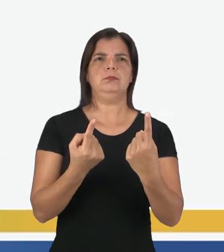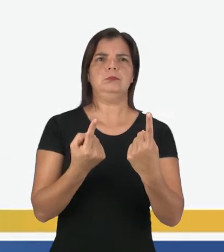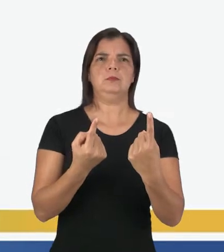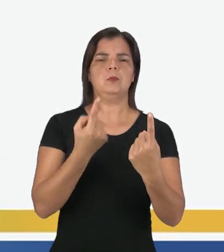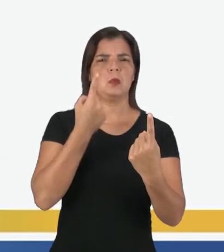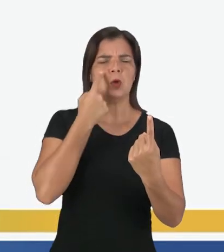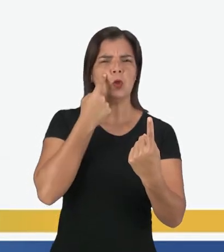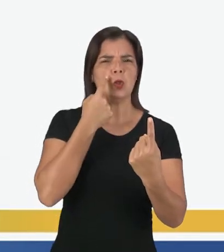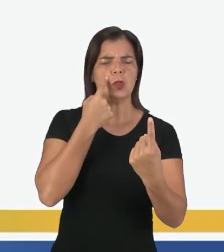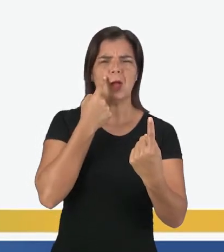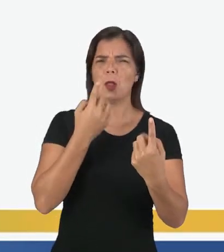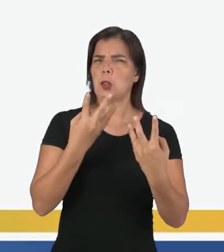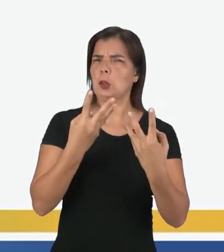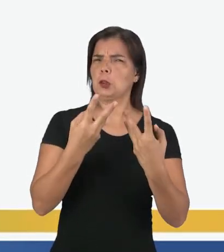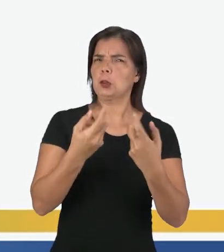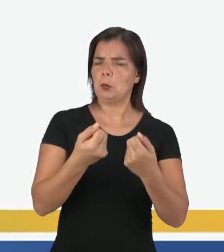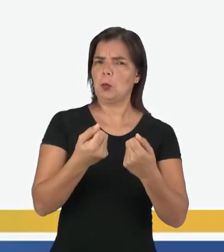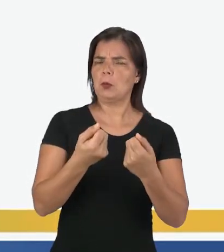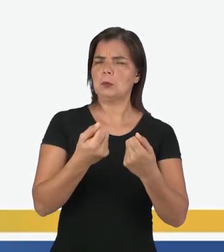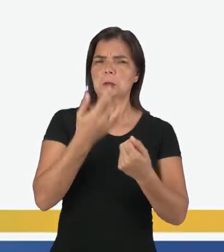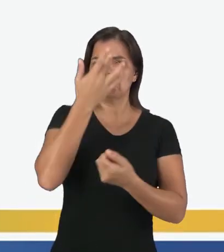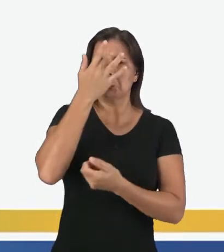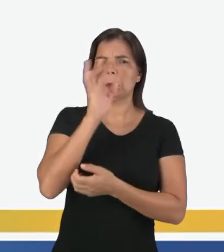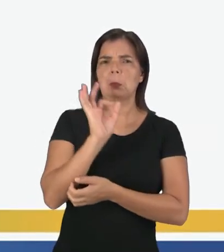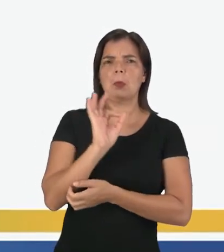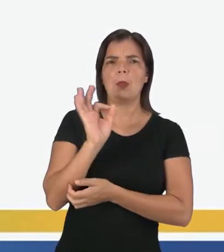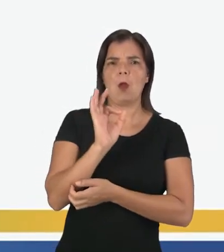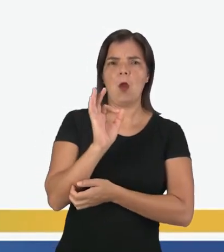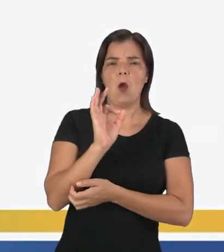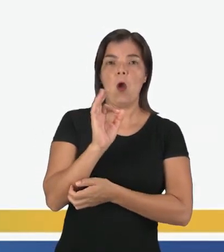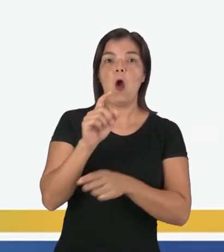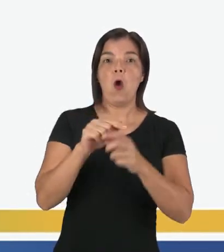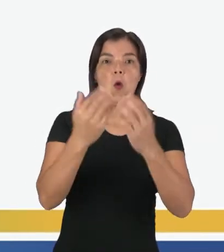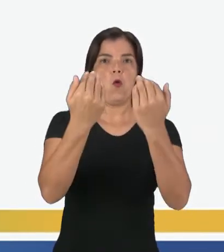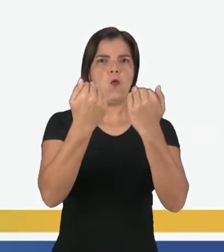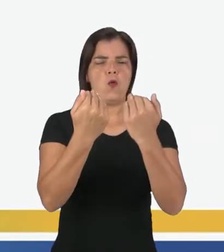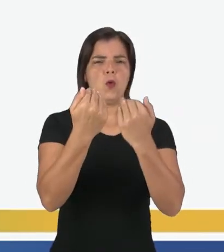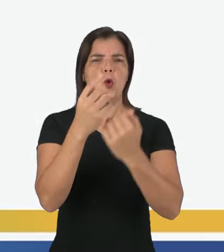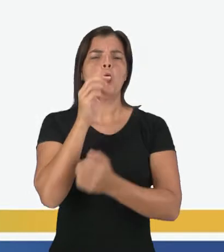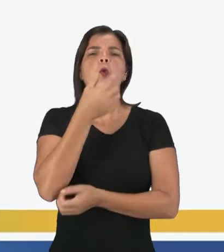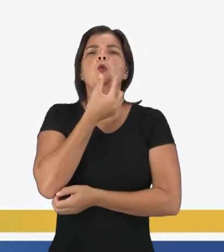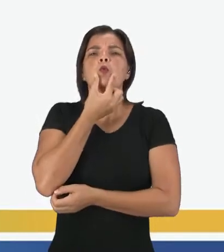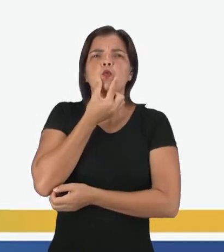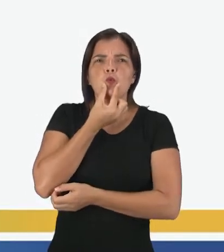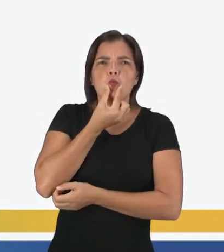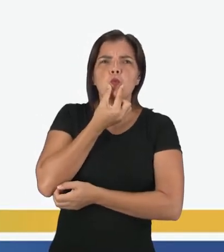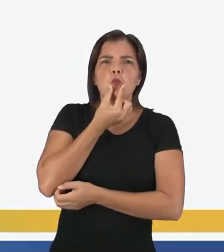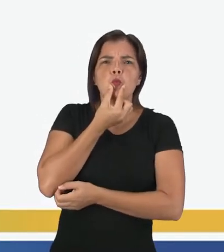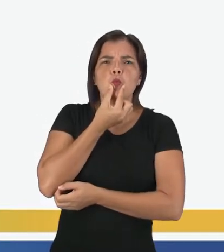Quando ele já está completamente perdido, o Curupira assovia do alto de uma árvore.